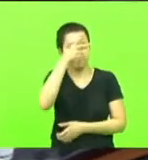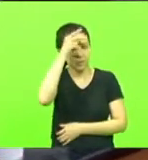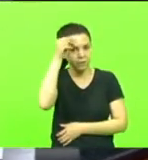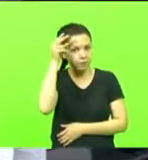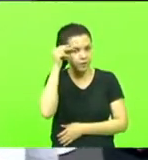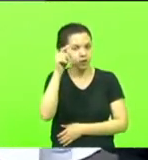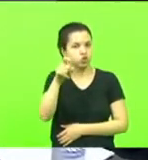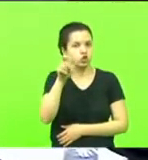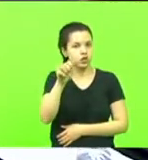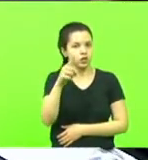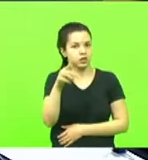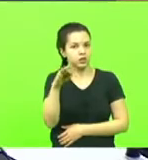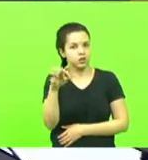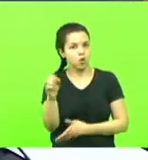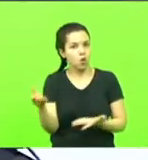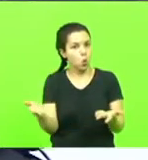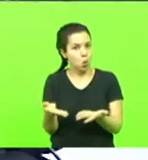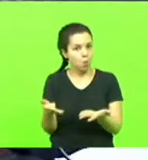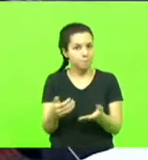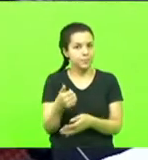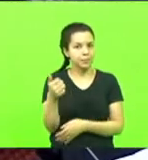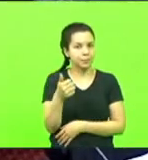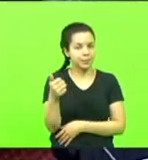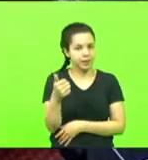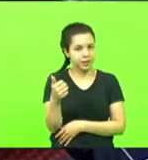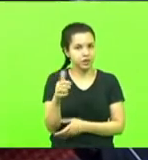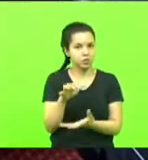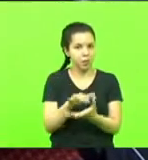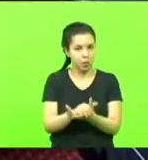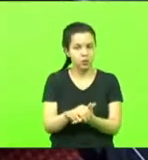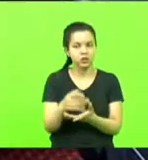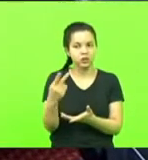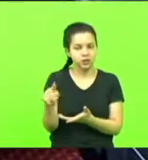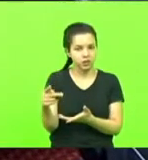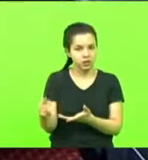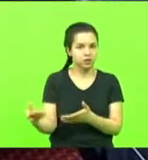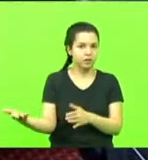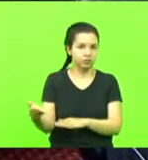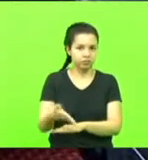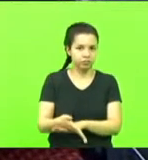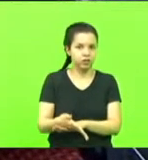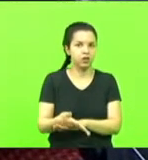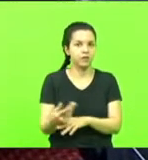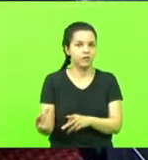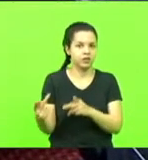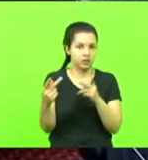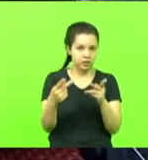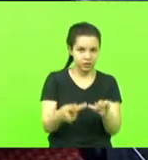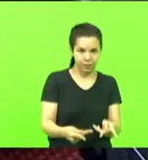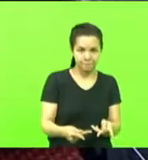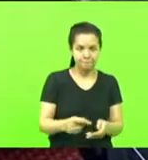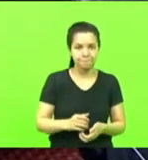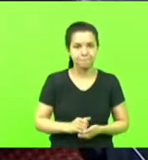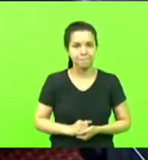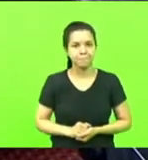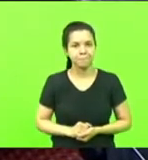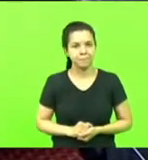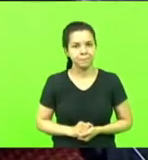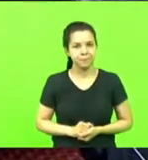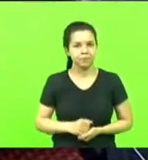a nossa primeira-dama do município, a Josi, a Luciana, que é a nossa esposa do nosso